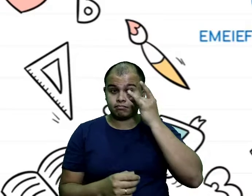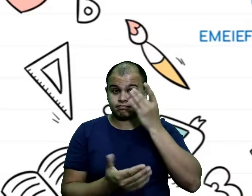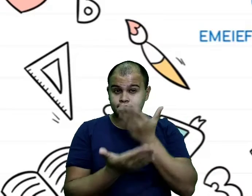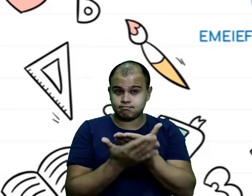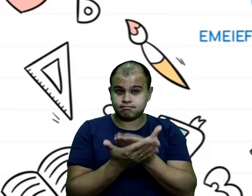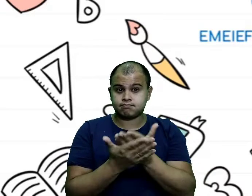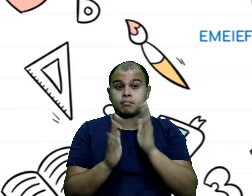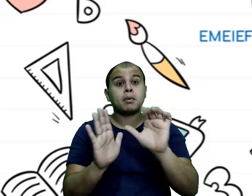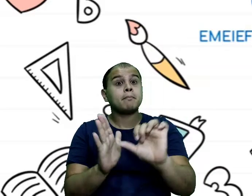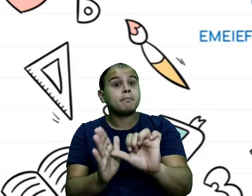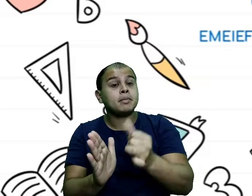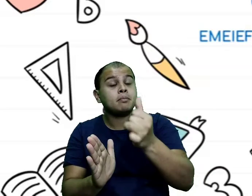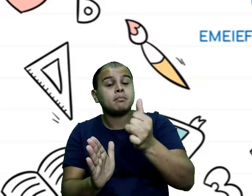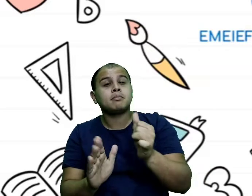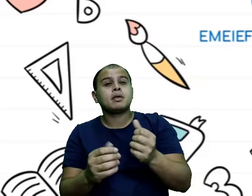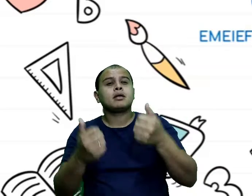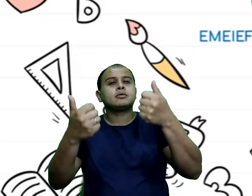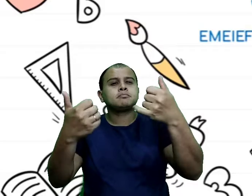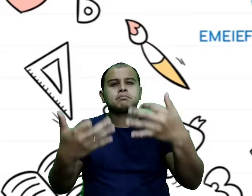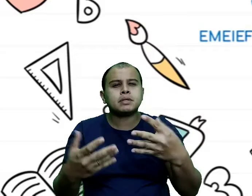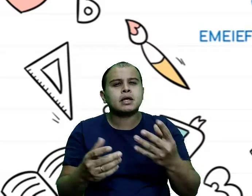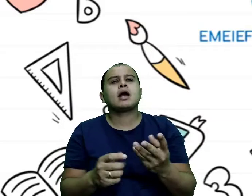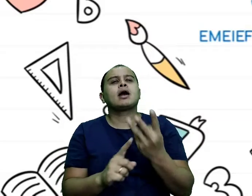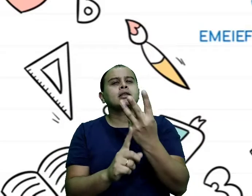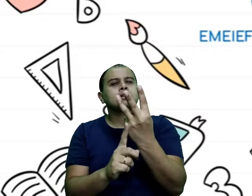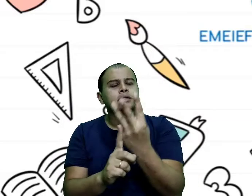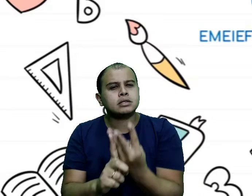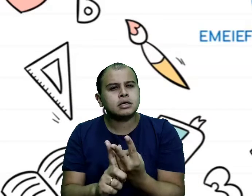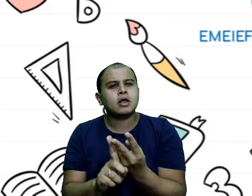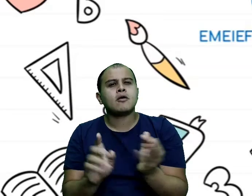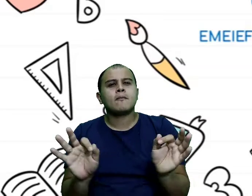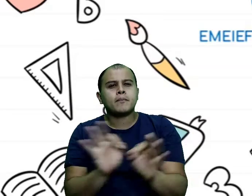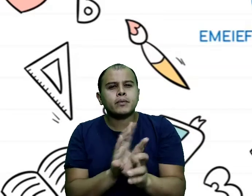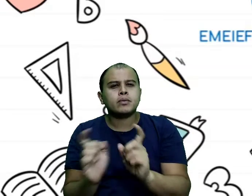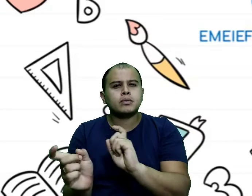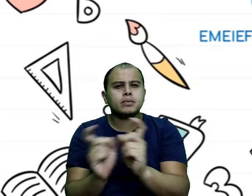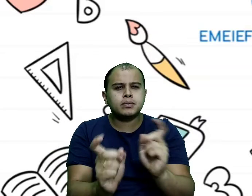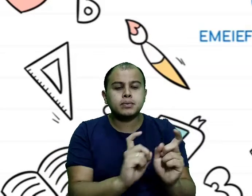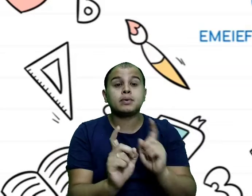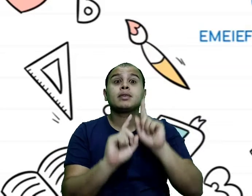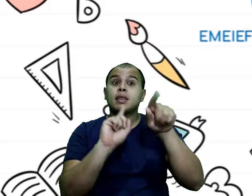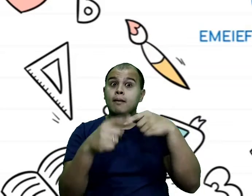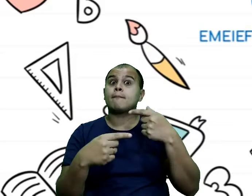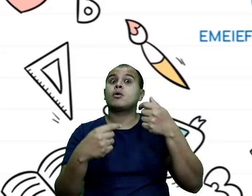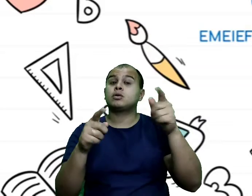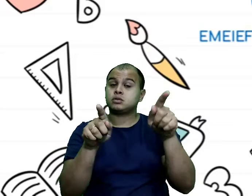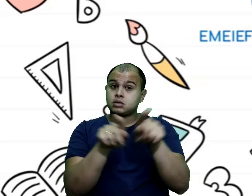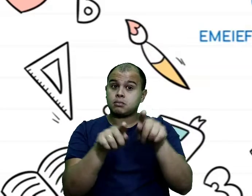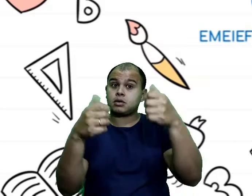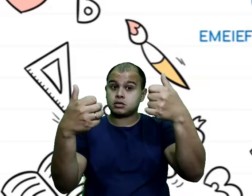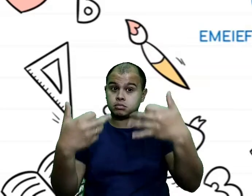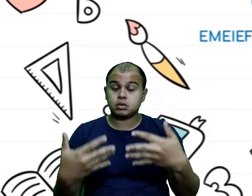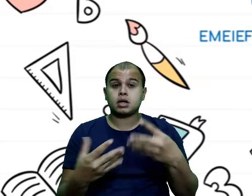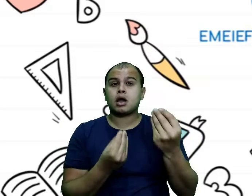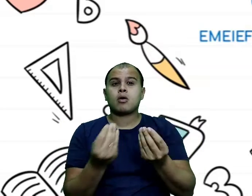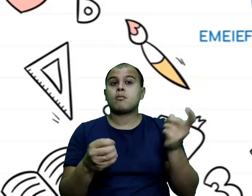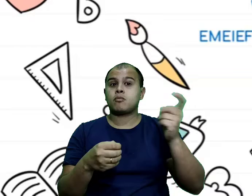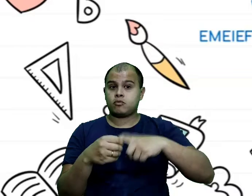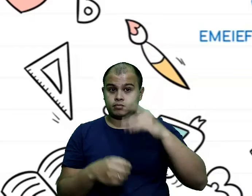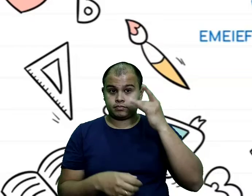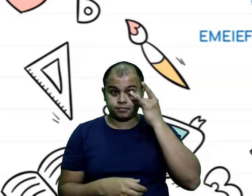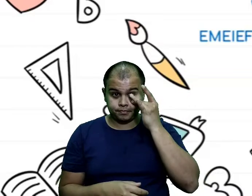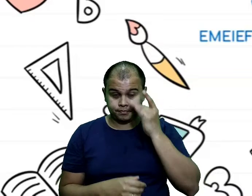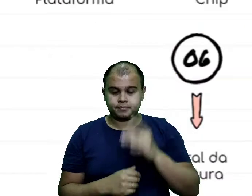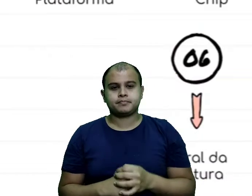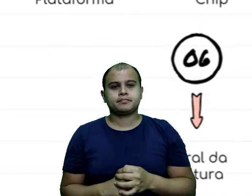gradual, mas primeiro a gente vai finalizar o primeiro trimestre na reunião com as famílias, tudo direitinho, depois eu vou explicar como é que vai ser o